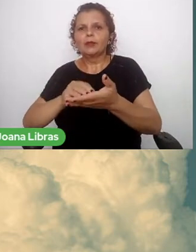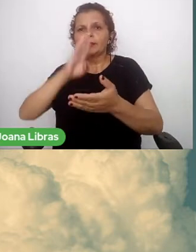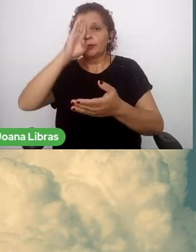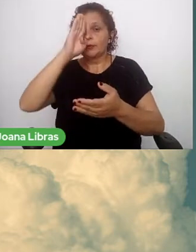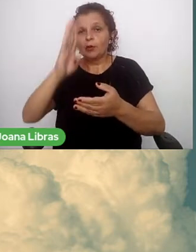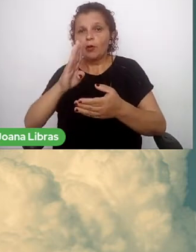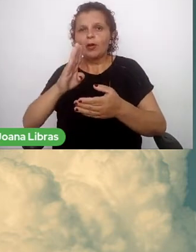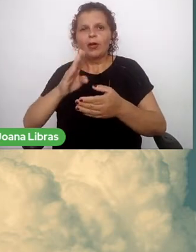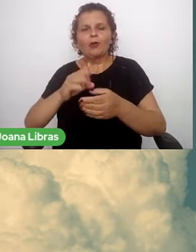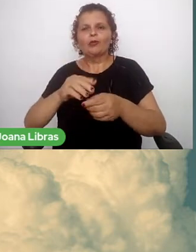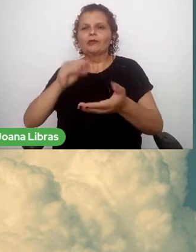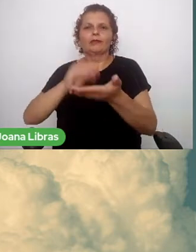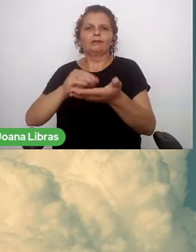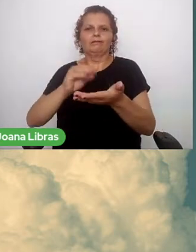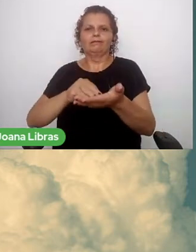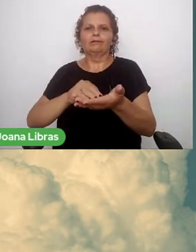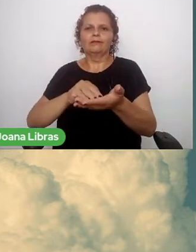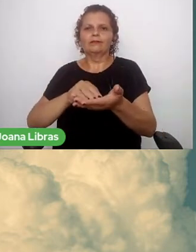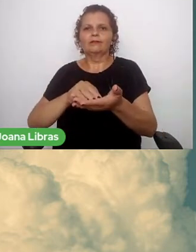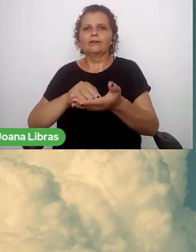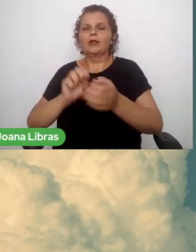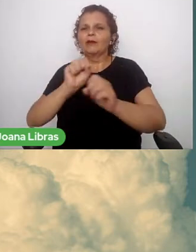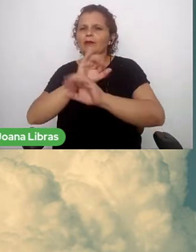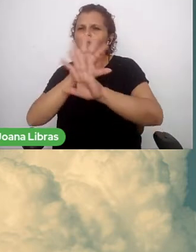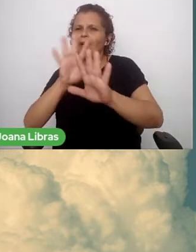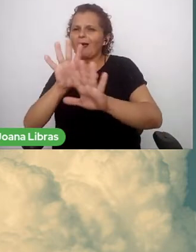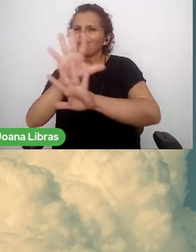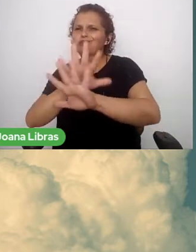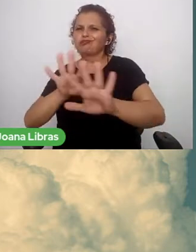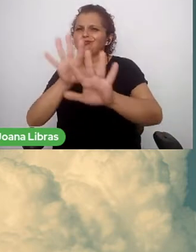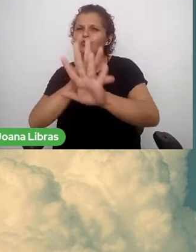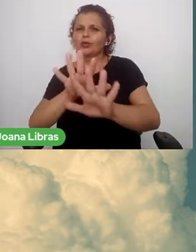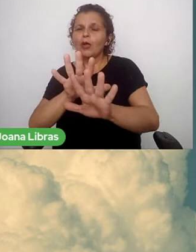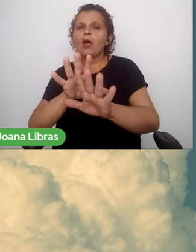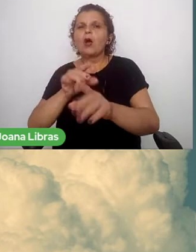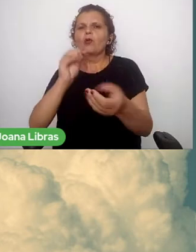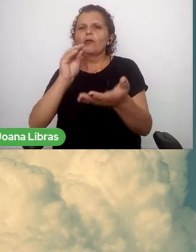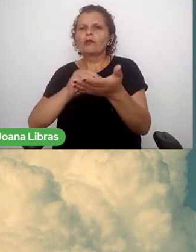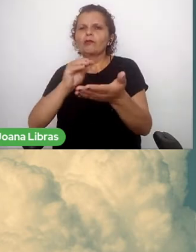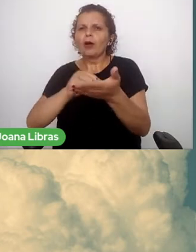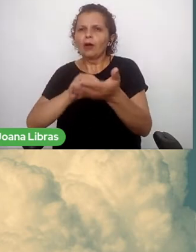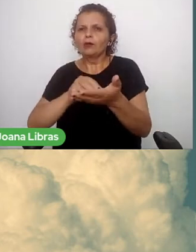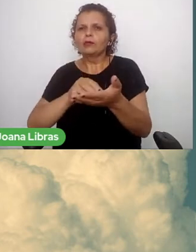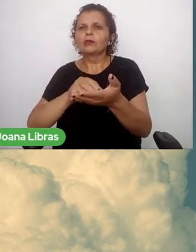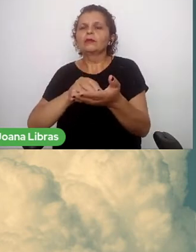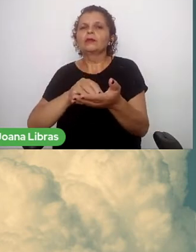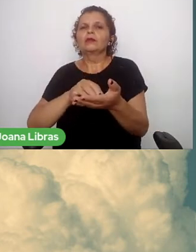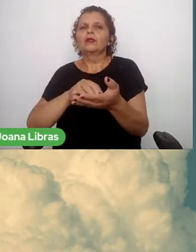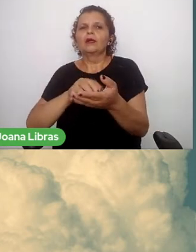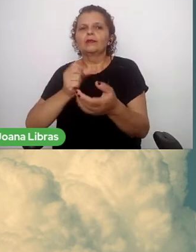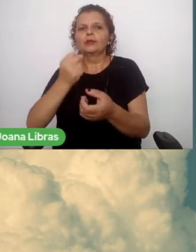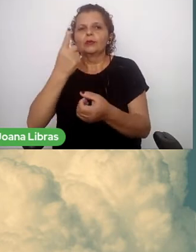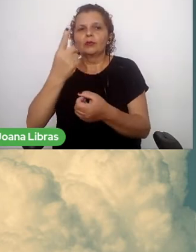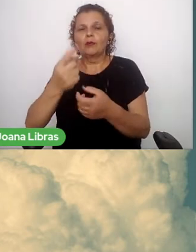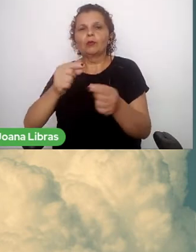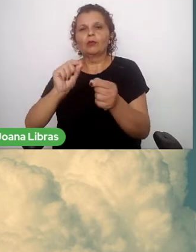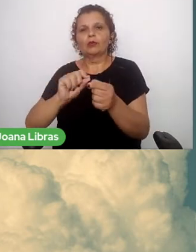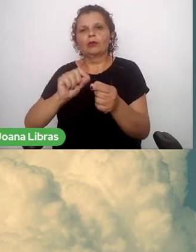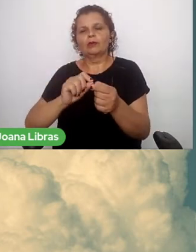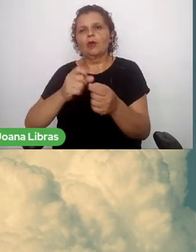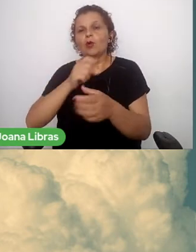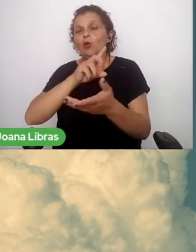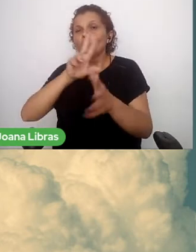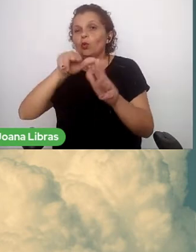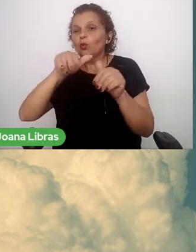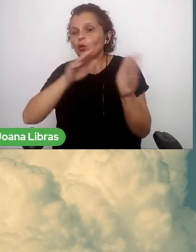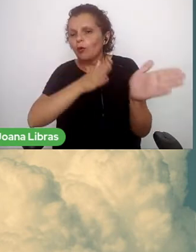que não está claro, o que não foi descoberto ainda. Nunca fomos para a produção. Se nunca fomos